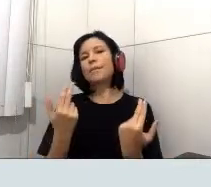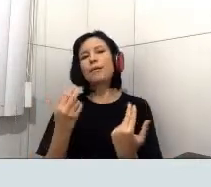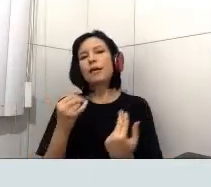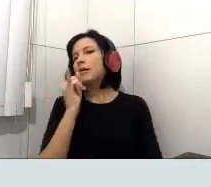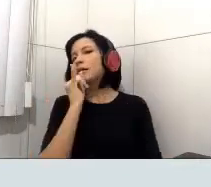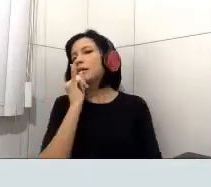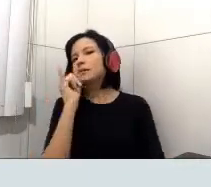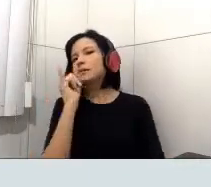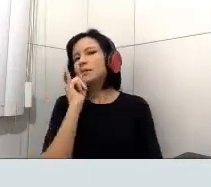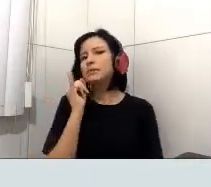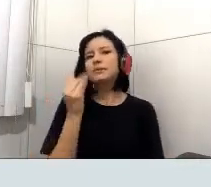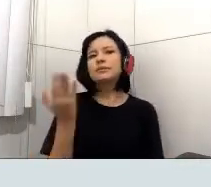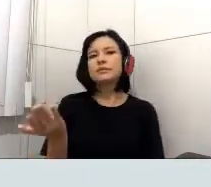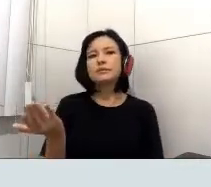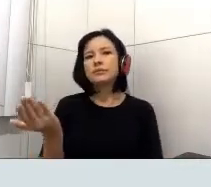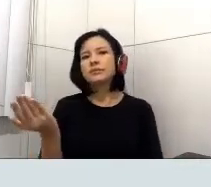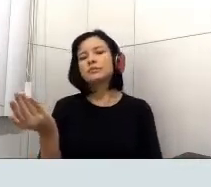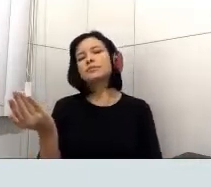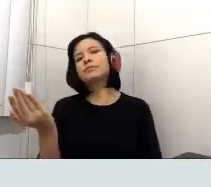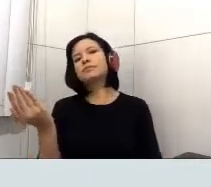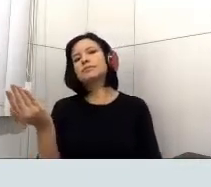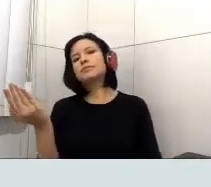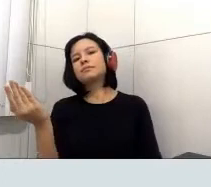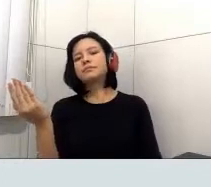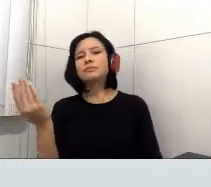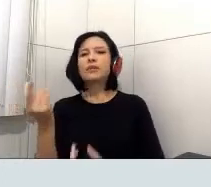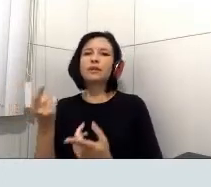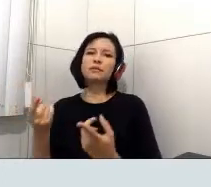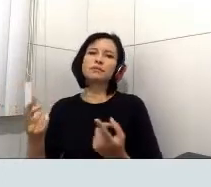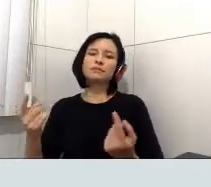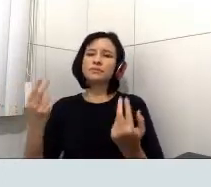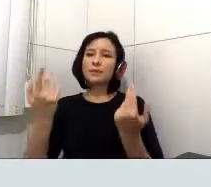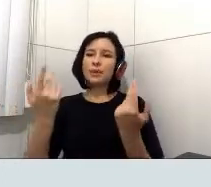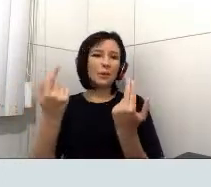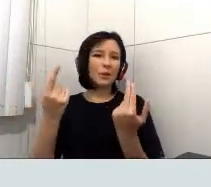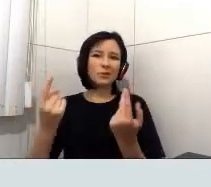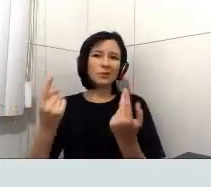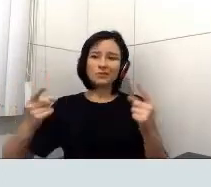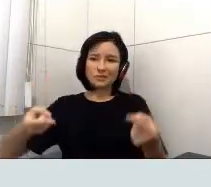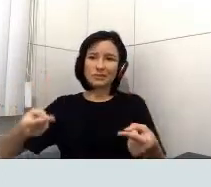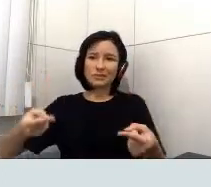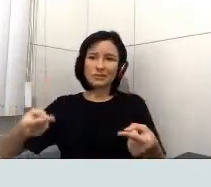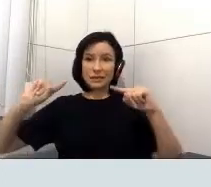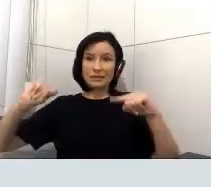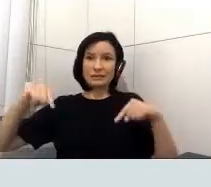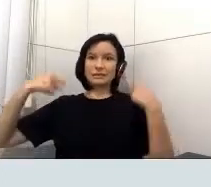da é, questão anterior, certo? Então, tá verdadeiro isso.